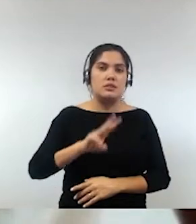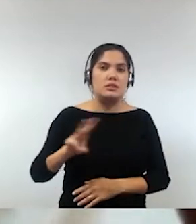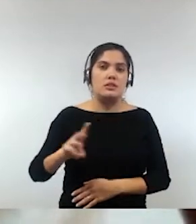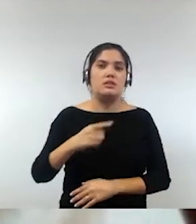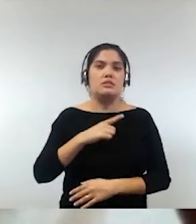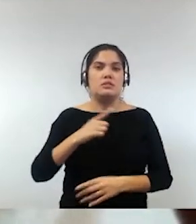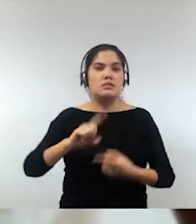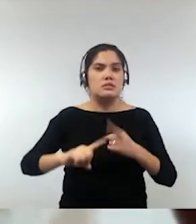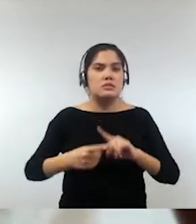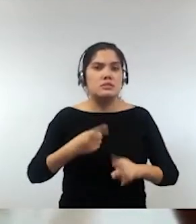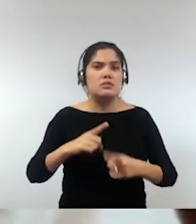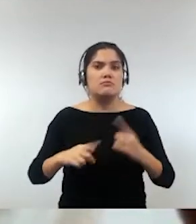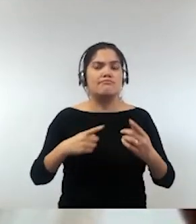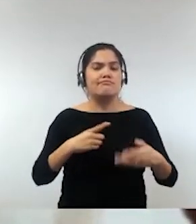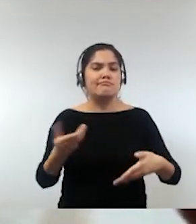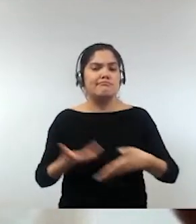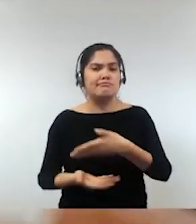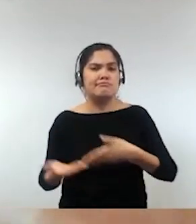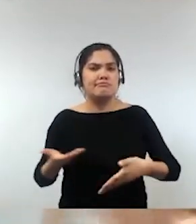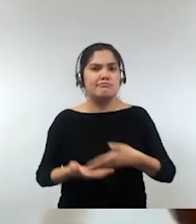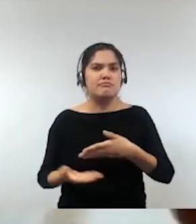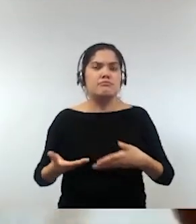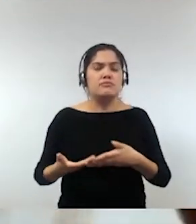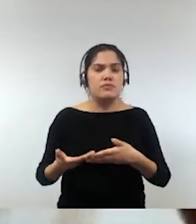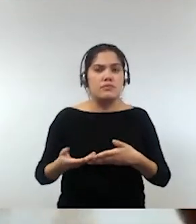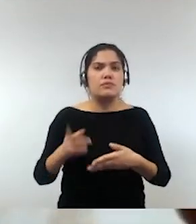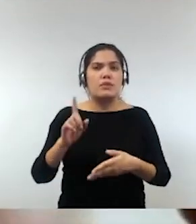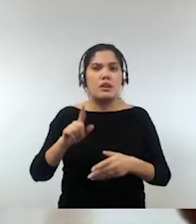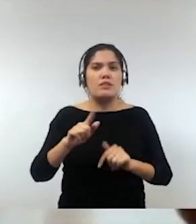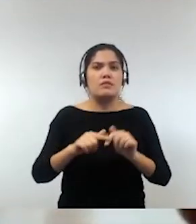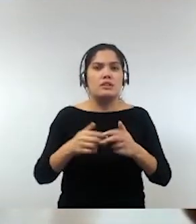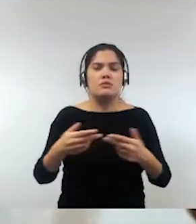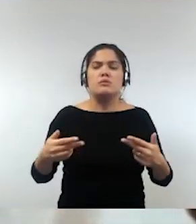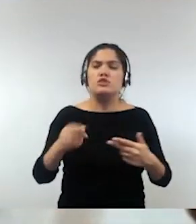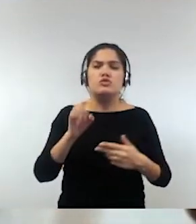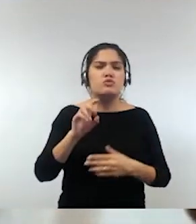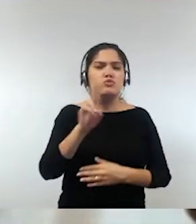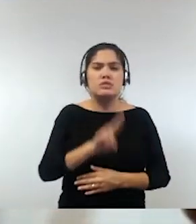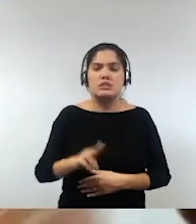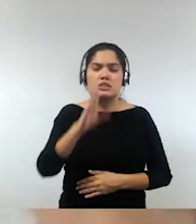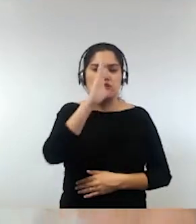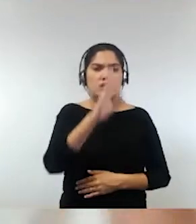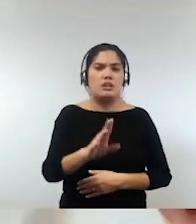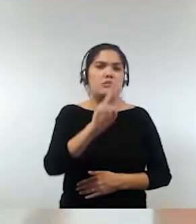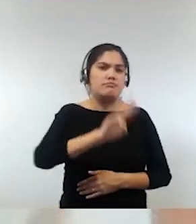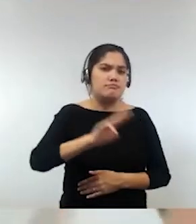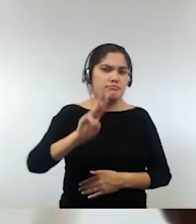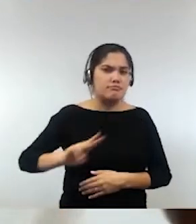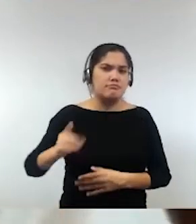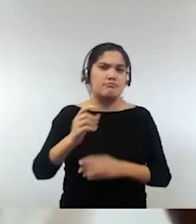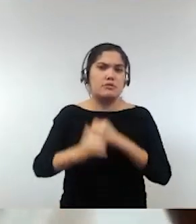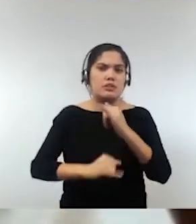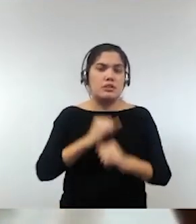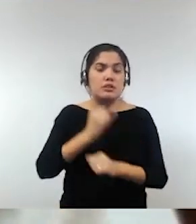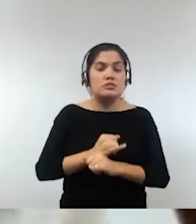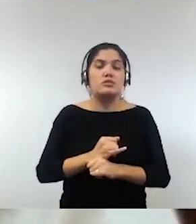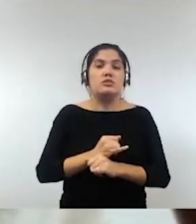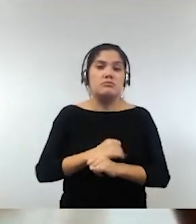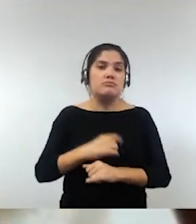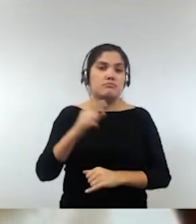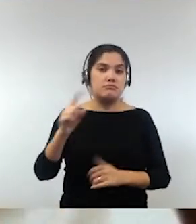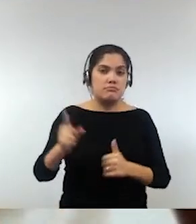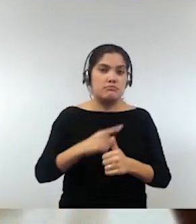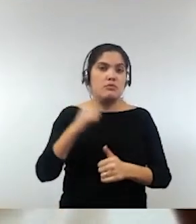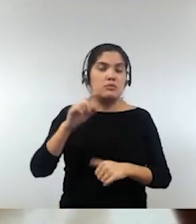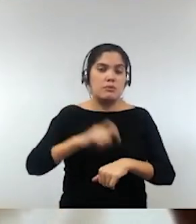de conciliação e mediação, uma ferramenta totalmente online, e servirá, no primeiro momento, para resolver